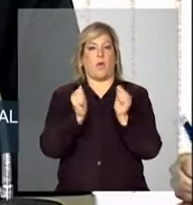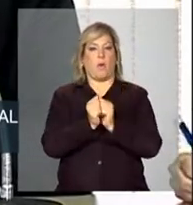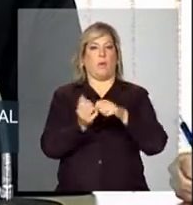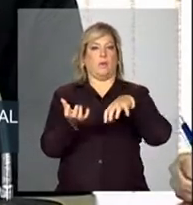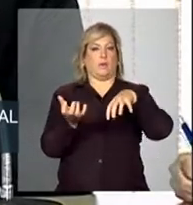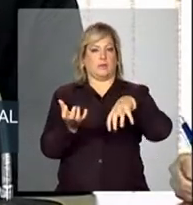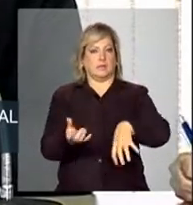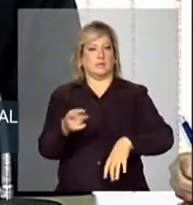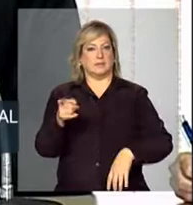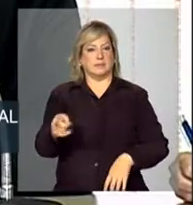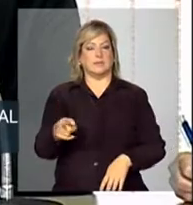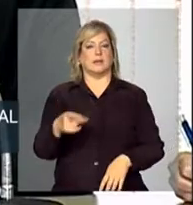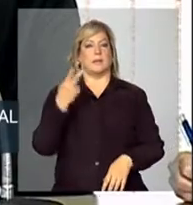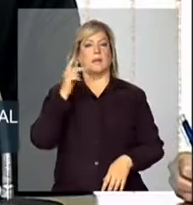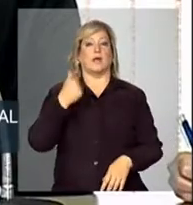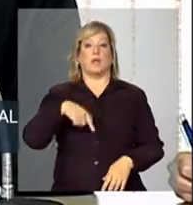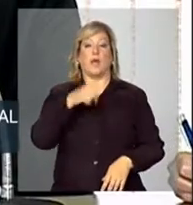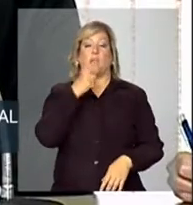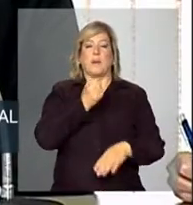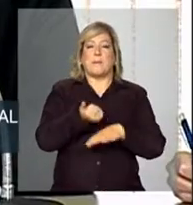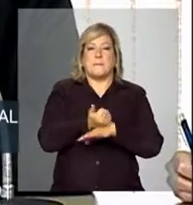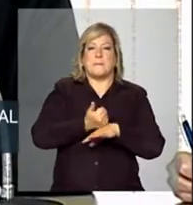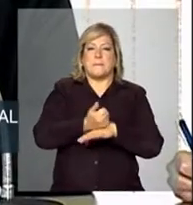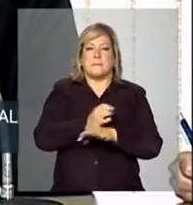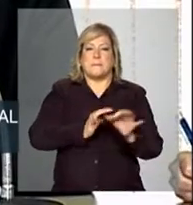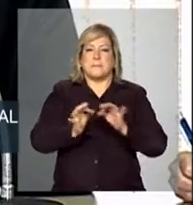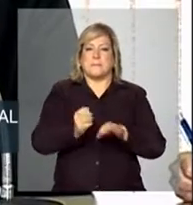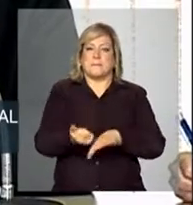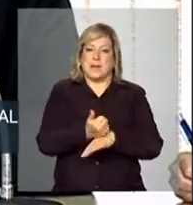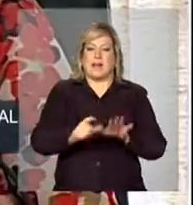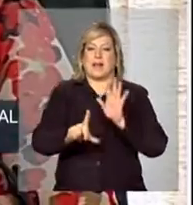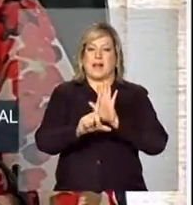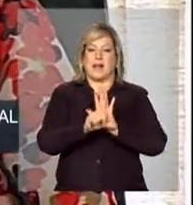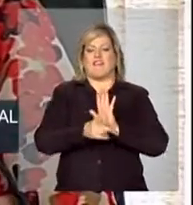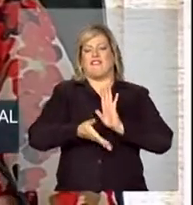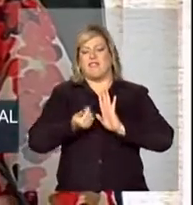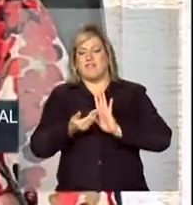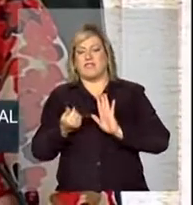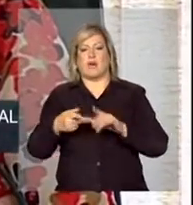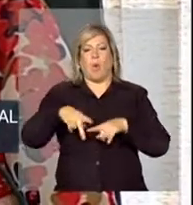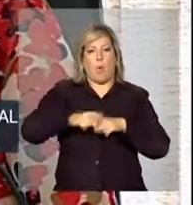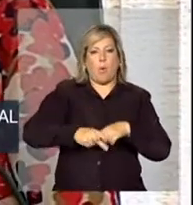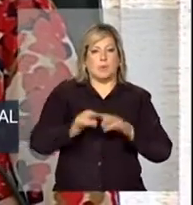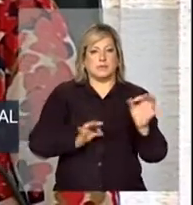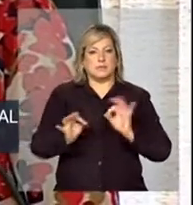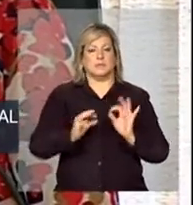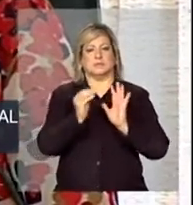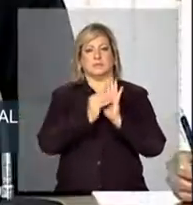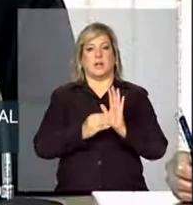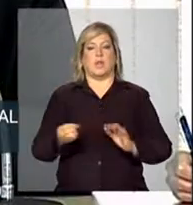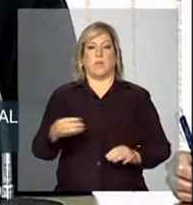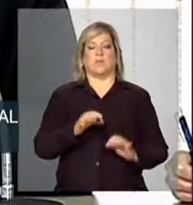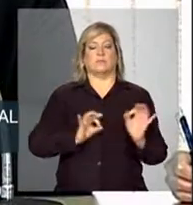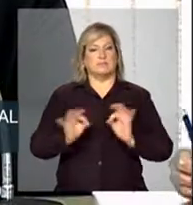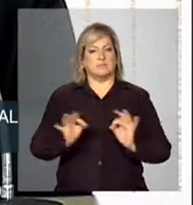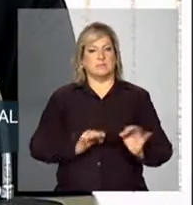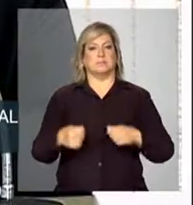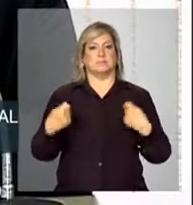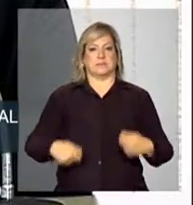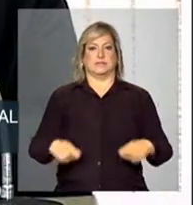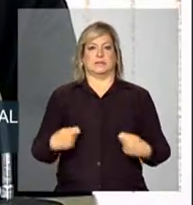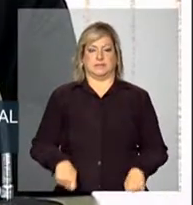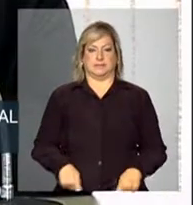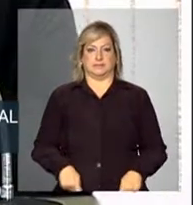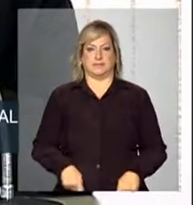congresso nacional para que nós possamos ter o aperfeiçoamento dessa legislação sem prejuízo disso nós temos também